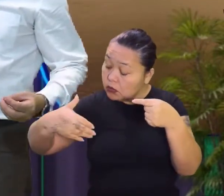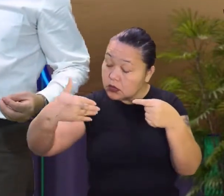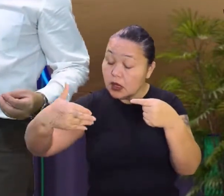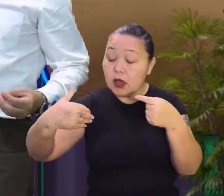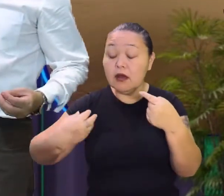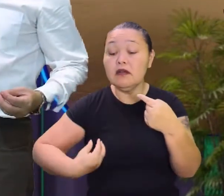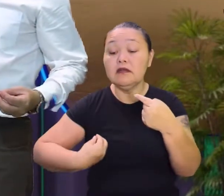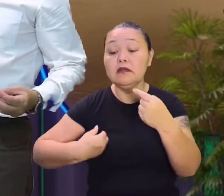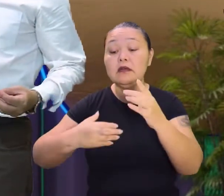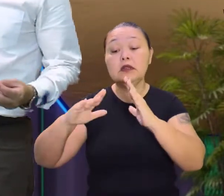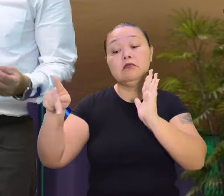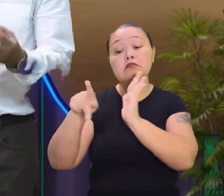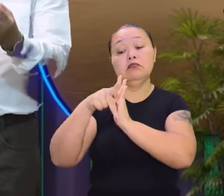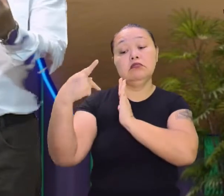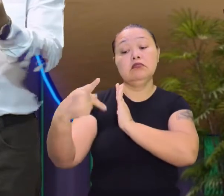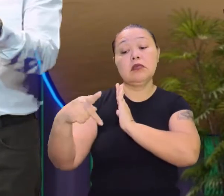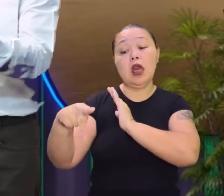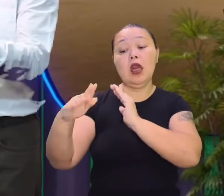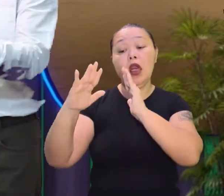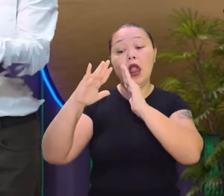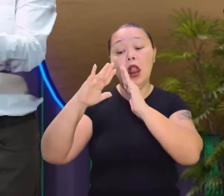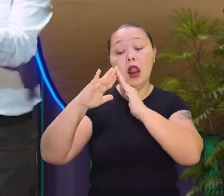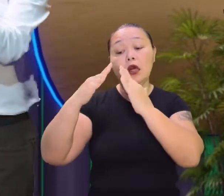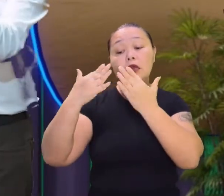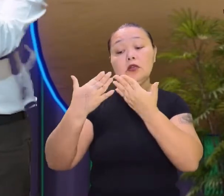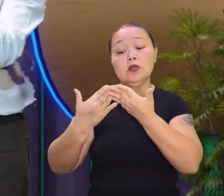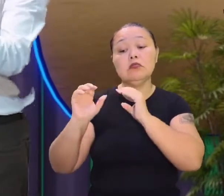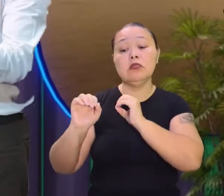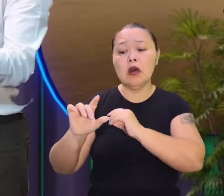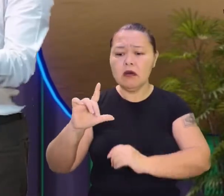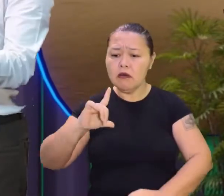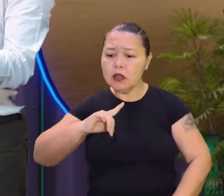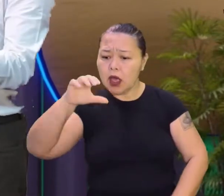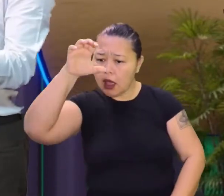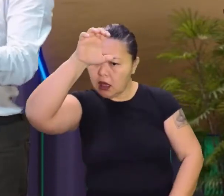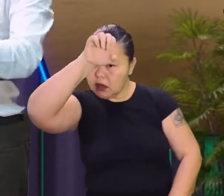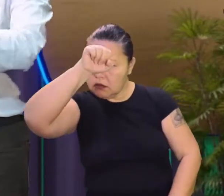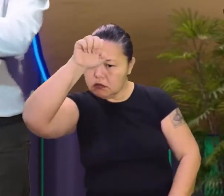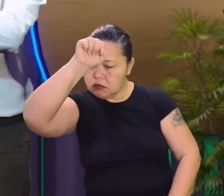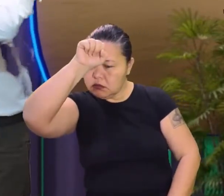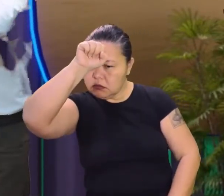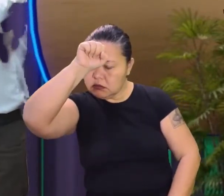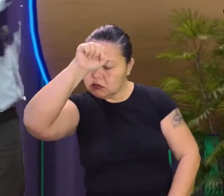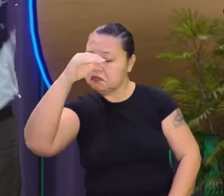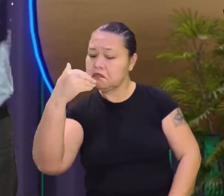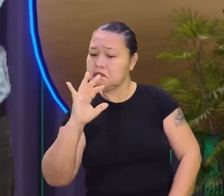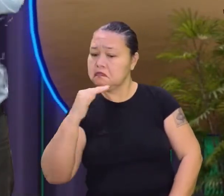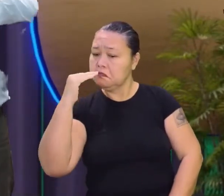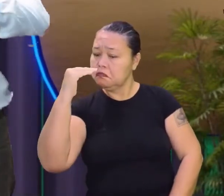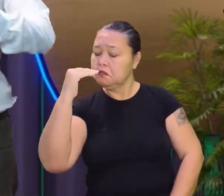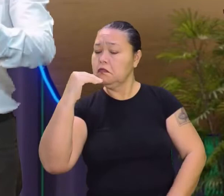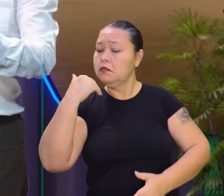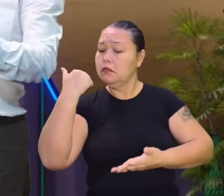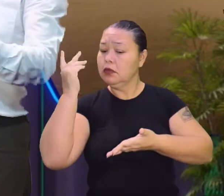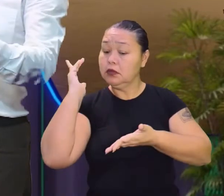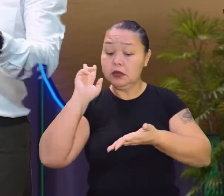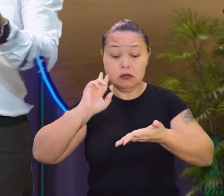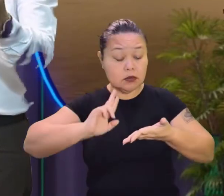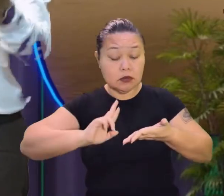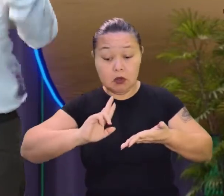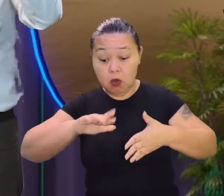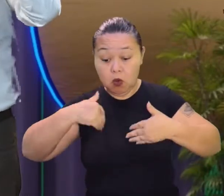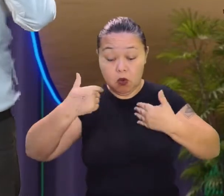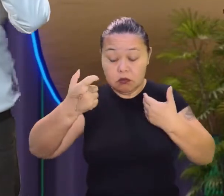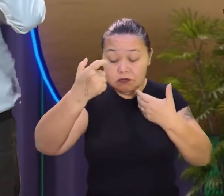escolar, ela vai ter um aprendizado a contento, uma produtividade e